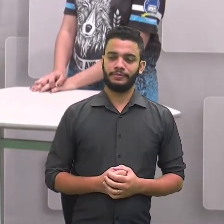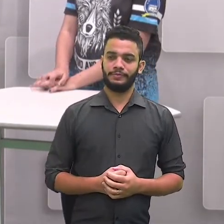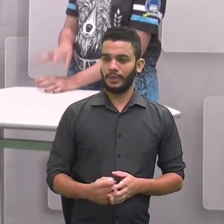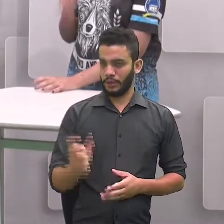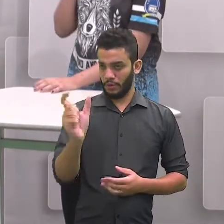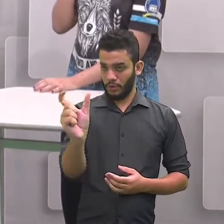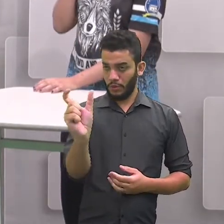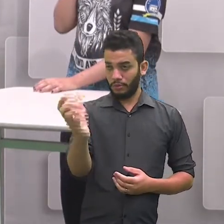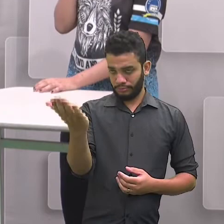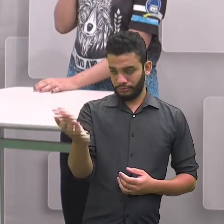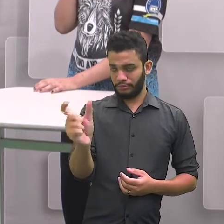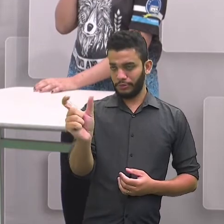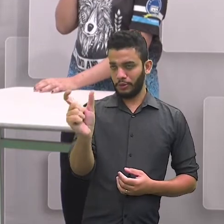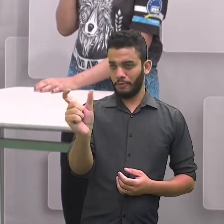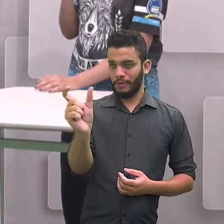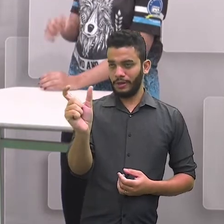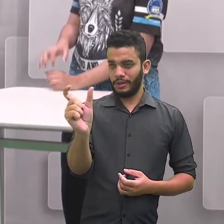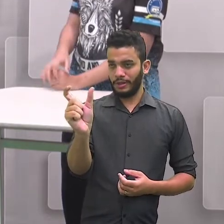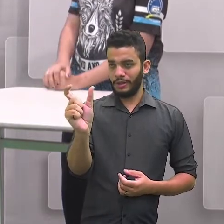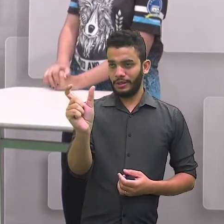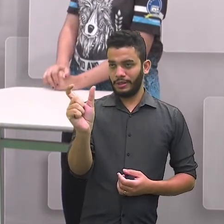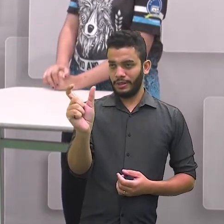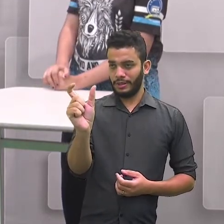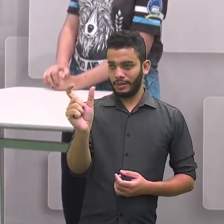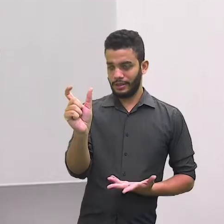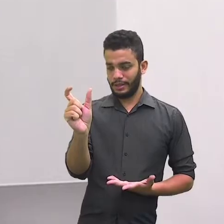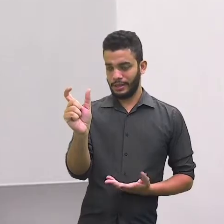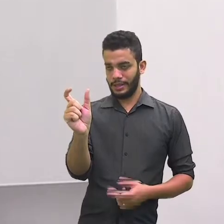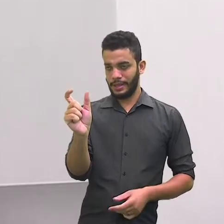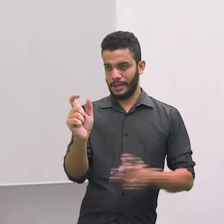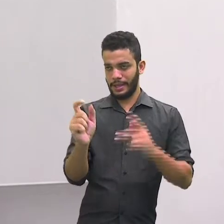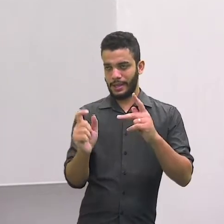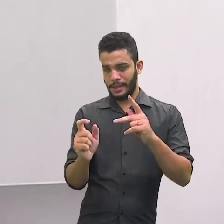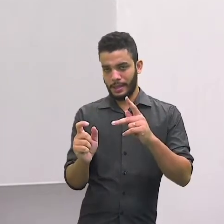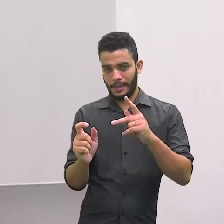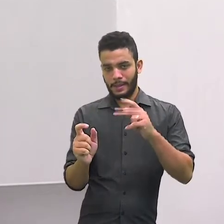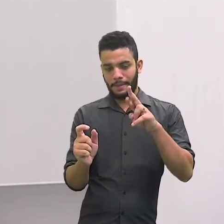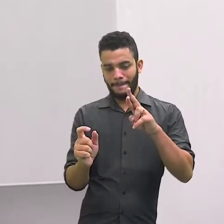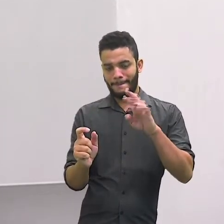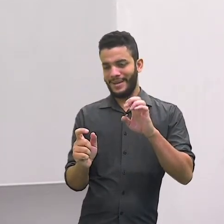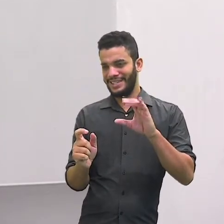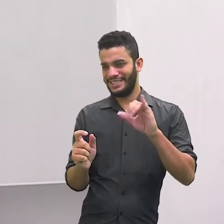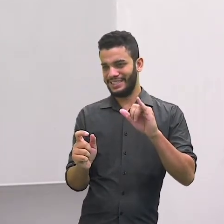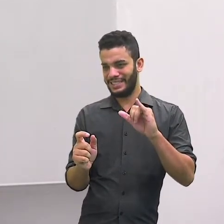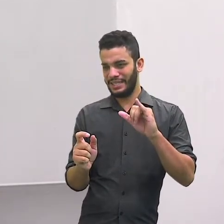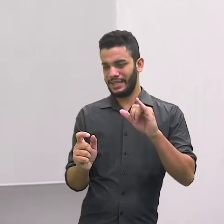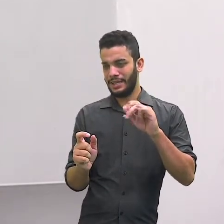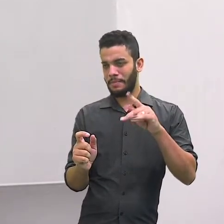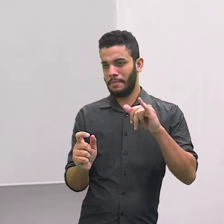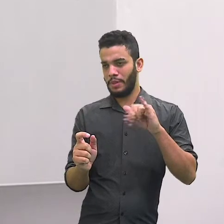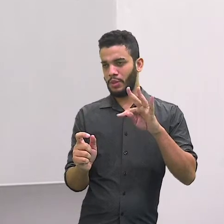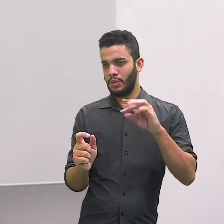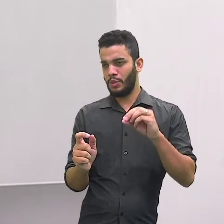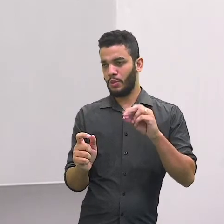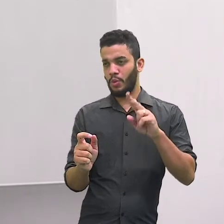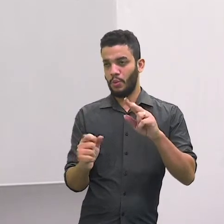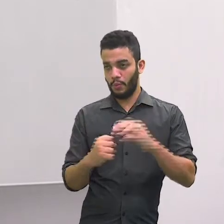Sua palavra é precipitou. Repete, por favor.